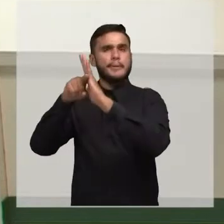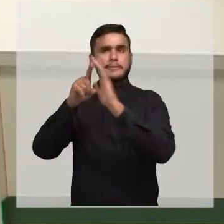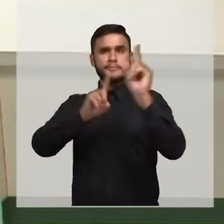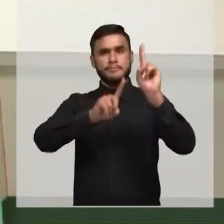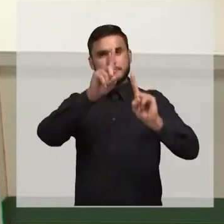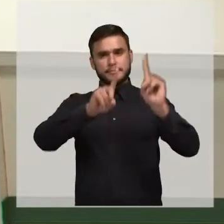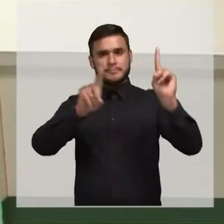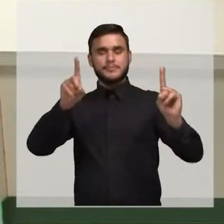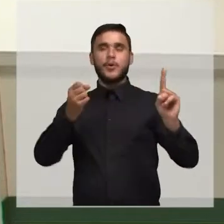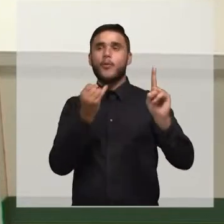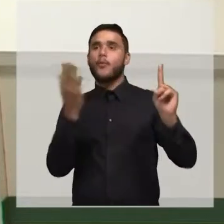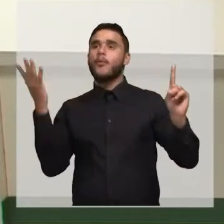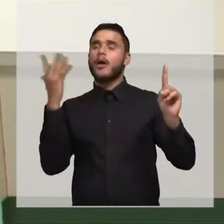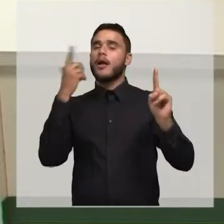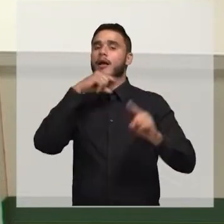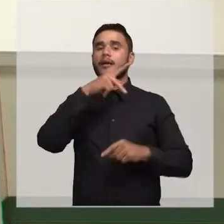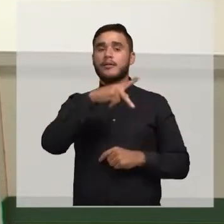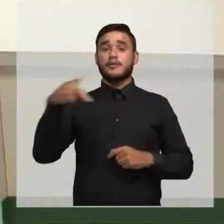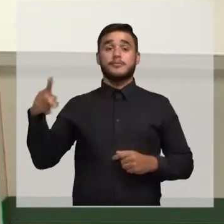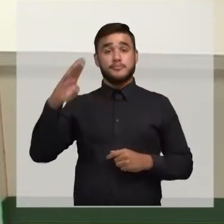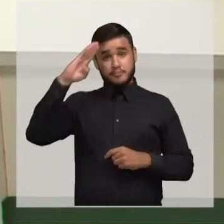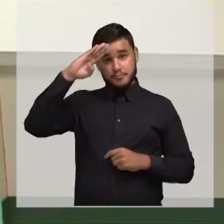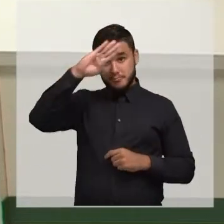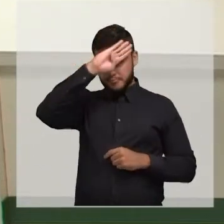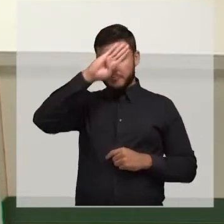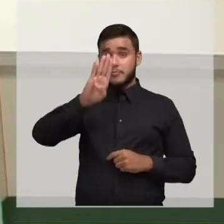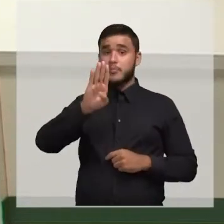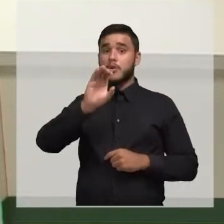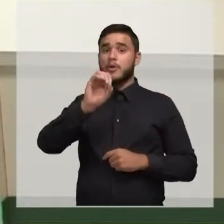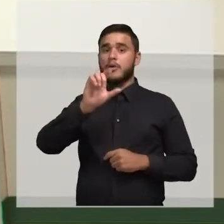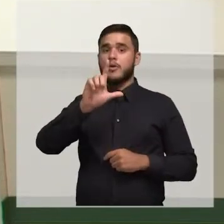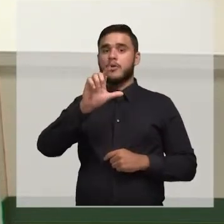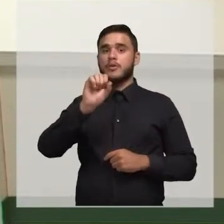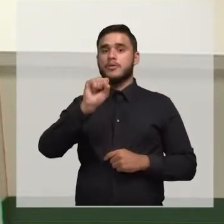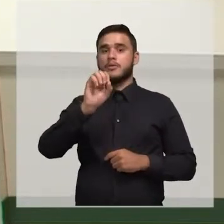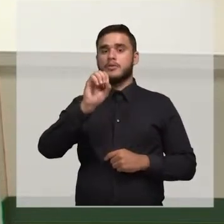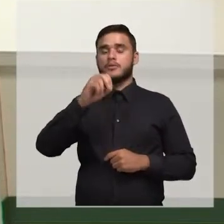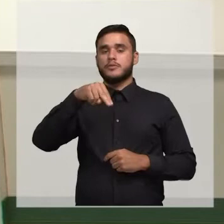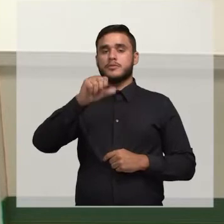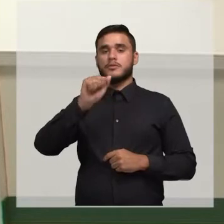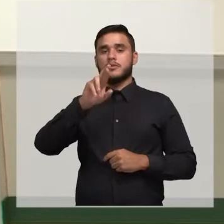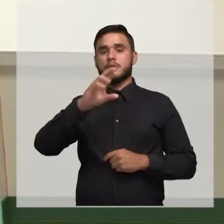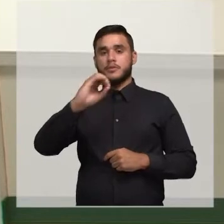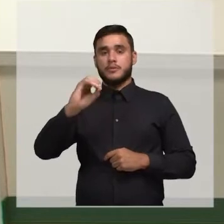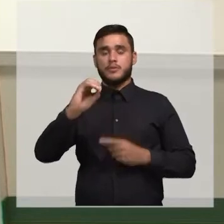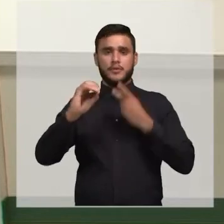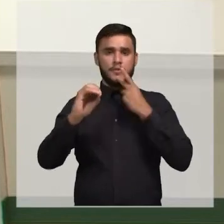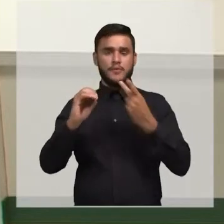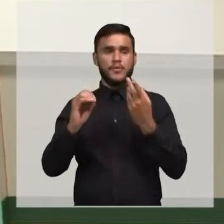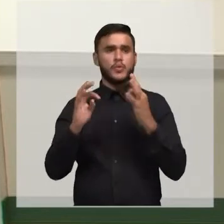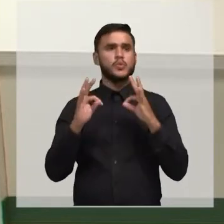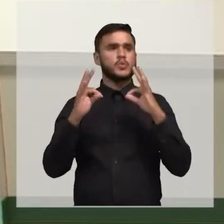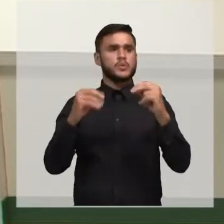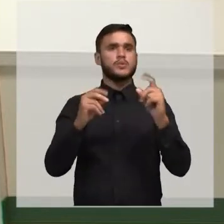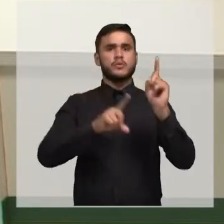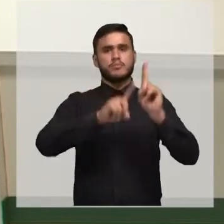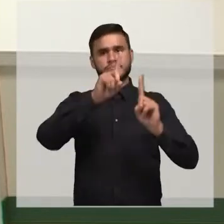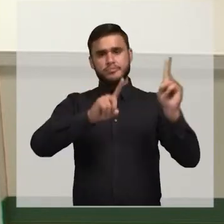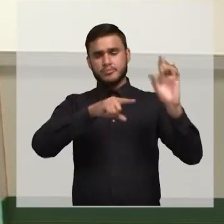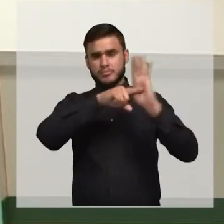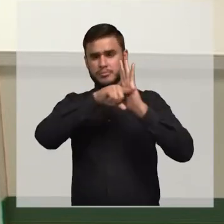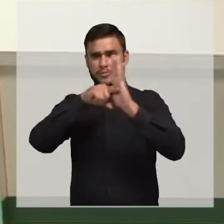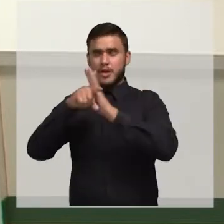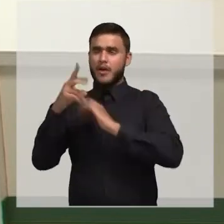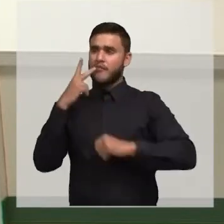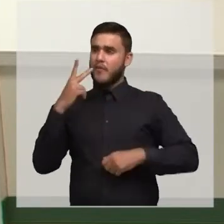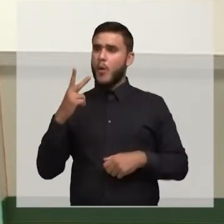O engraçado que o Bolsonaro saiu com a frase dizendo que daqui a pouco ele vai ter mais rejeição que o Lula. Em relação a essa pesquisa aí, Não,